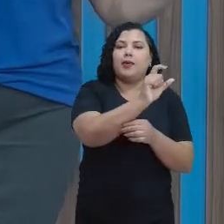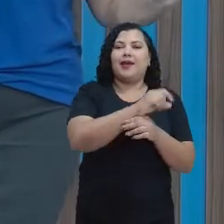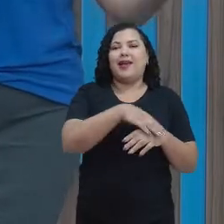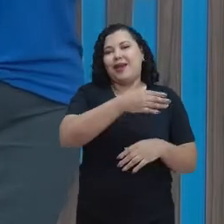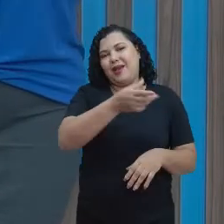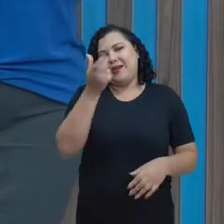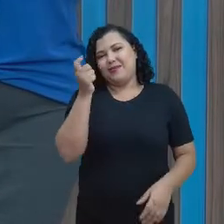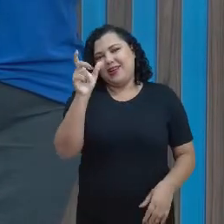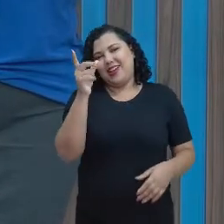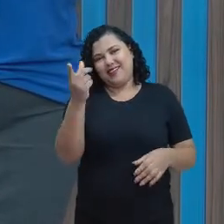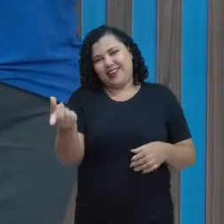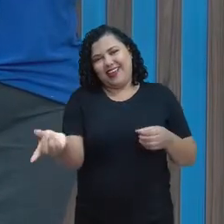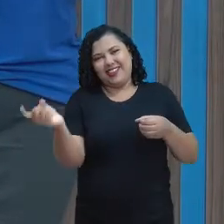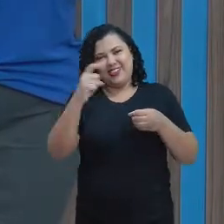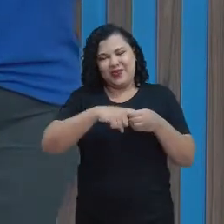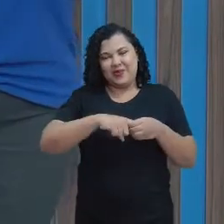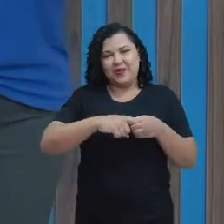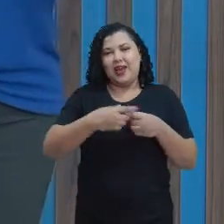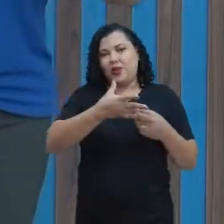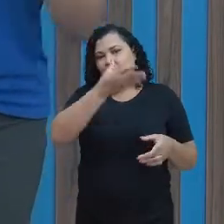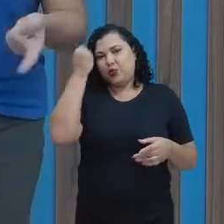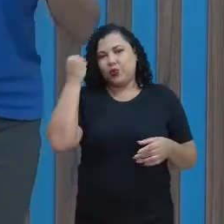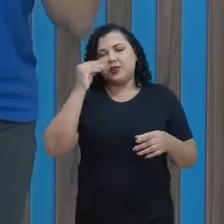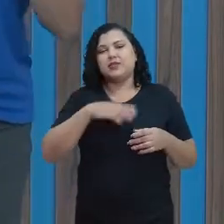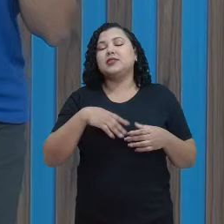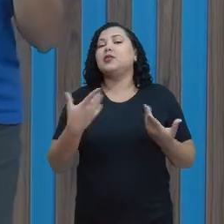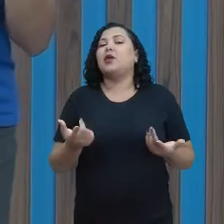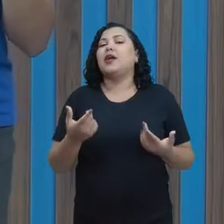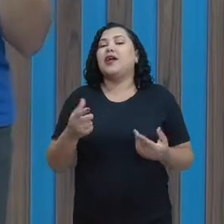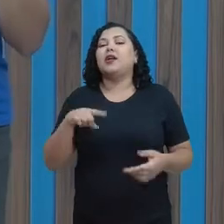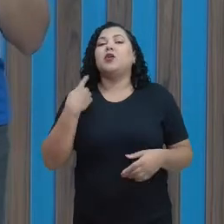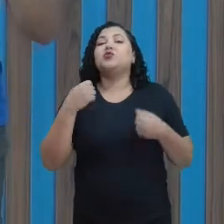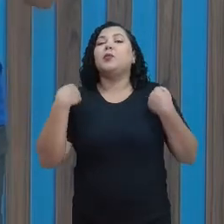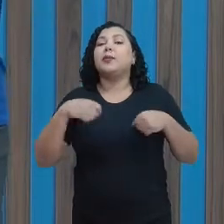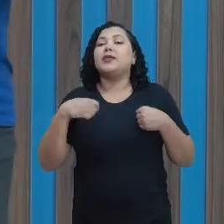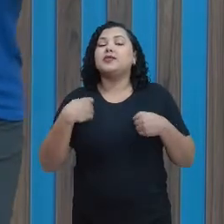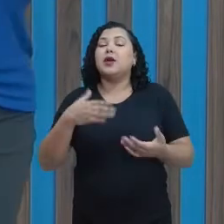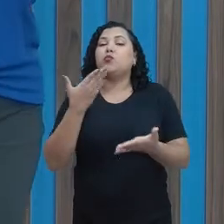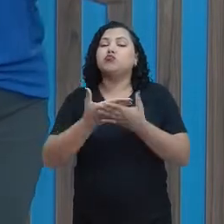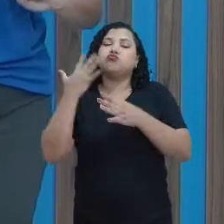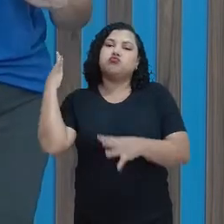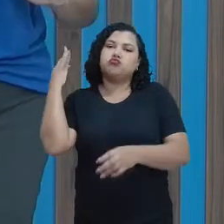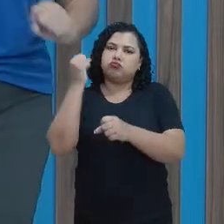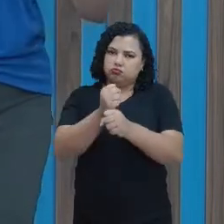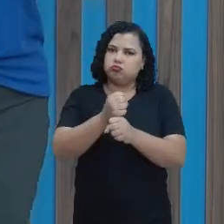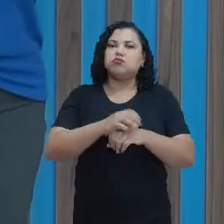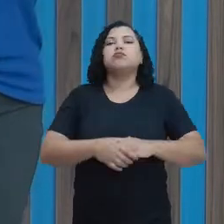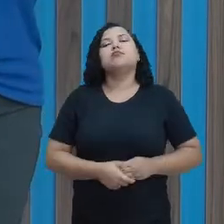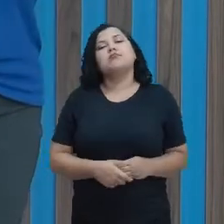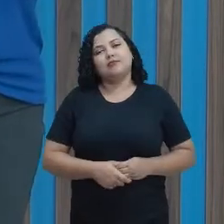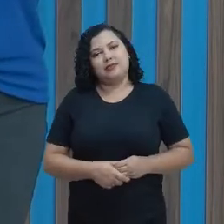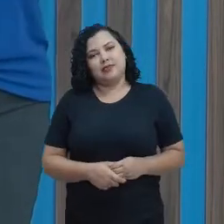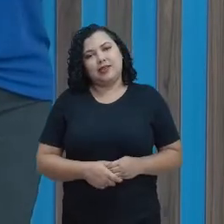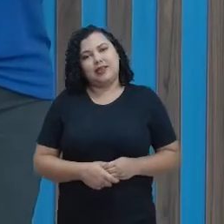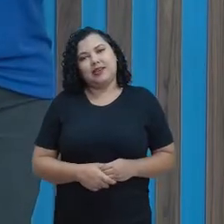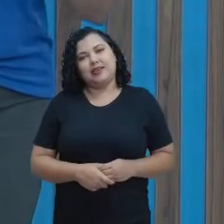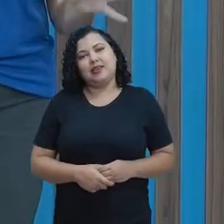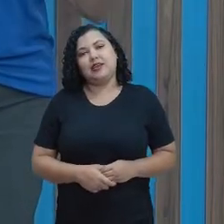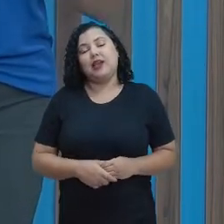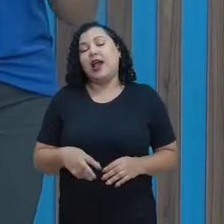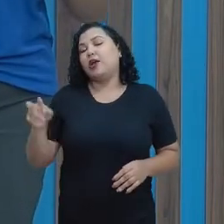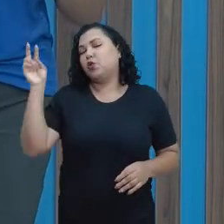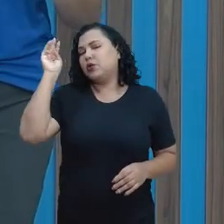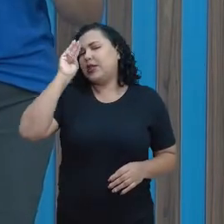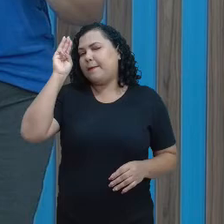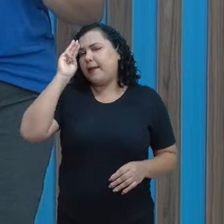minha mente, mas ela voltou. Isso prova o quê? Que a gente precisa fazer o quê? Revisar as coisas. A gente precisa, às vezes, a nossa memória